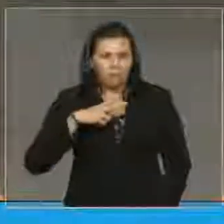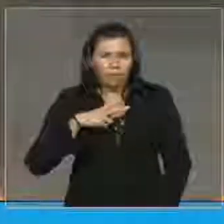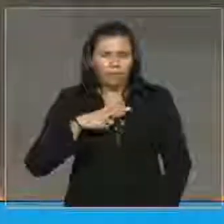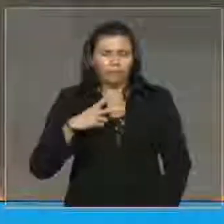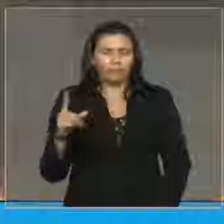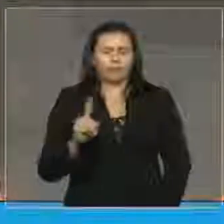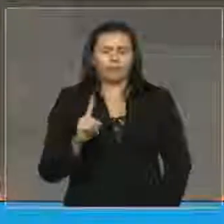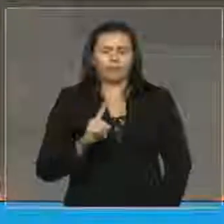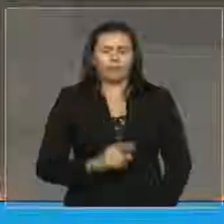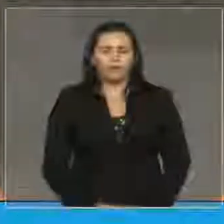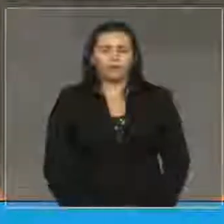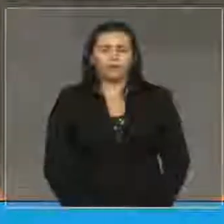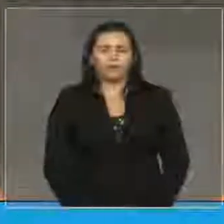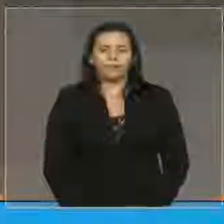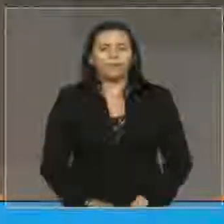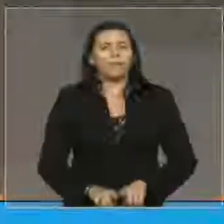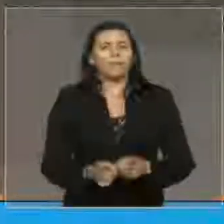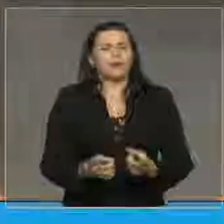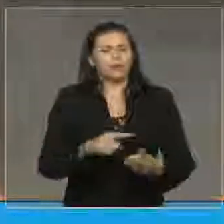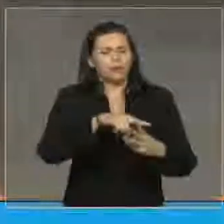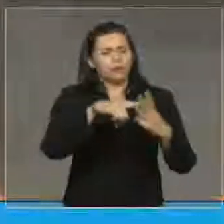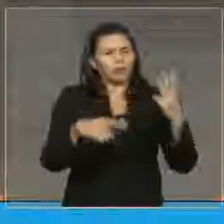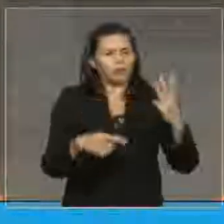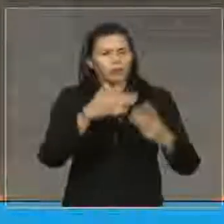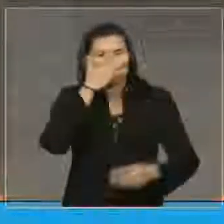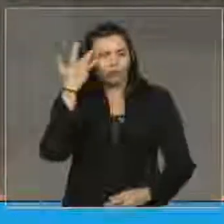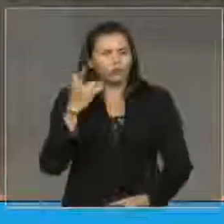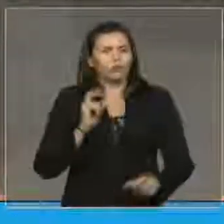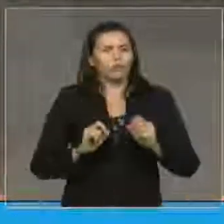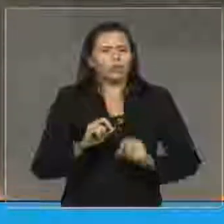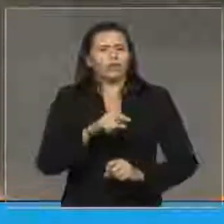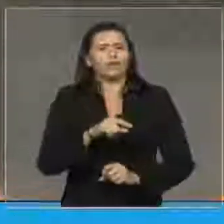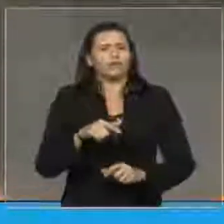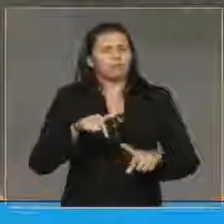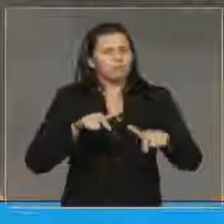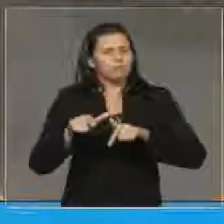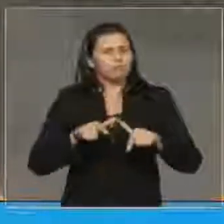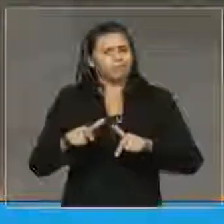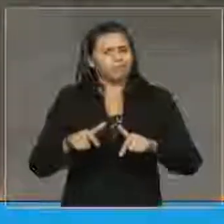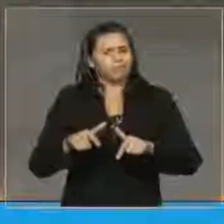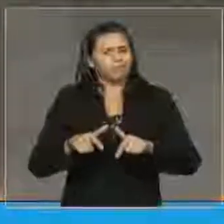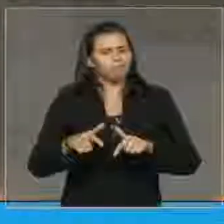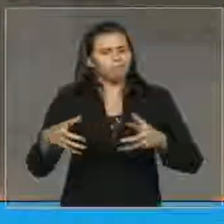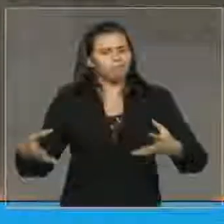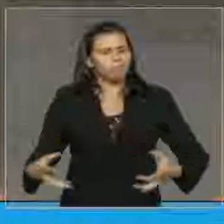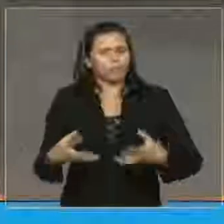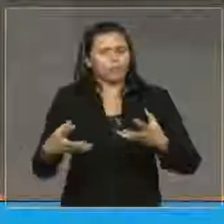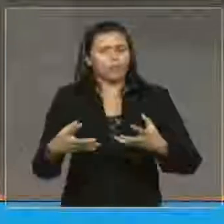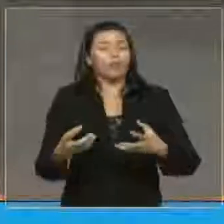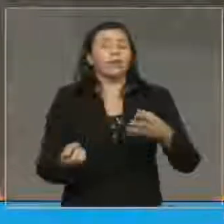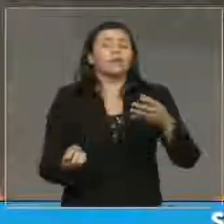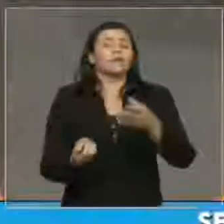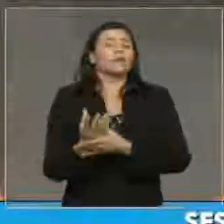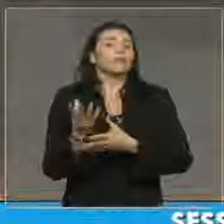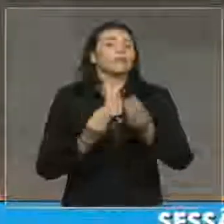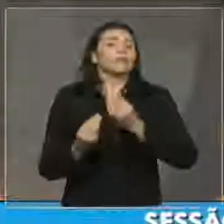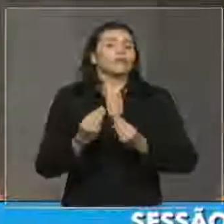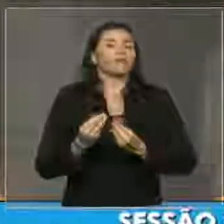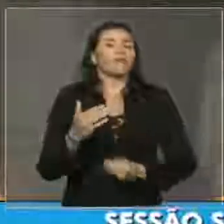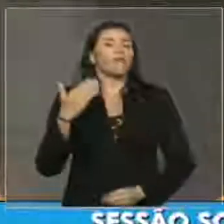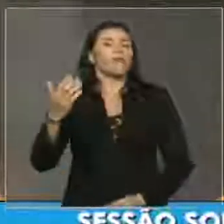esse título de servidor de excelência foi instituído na nossa gestão, porque não havia.